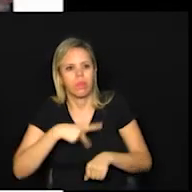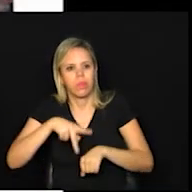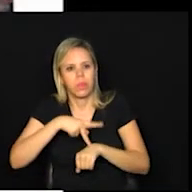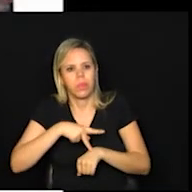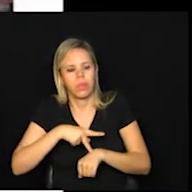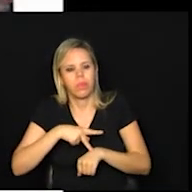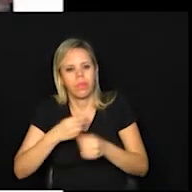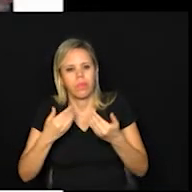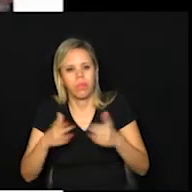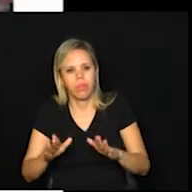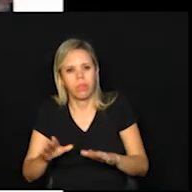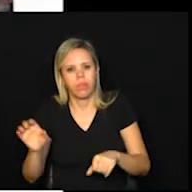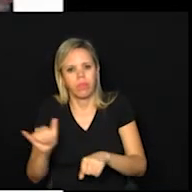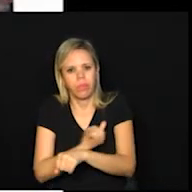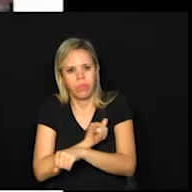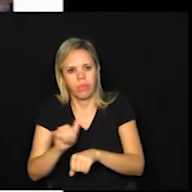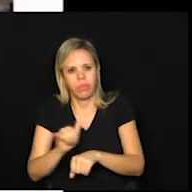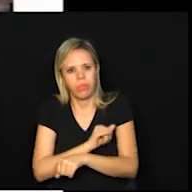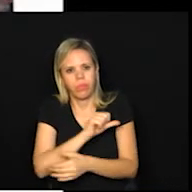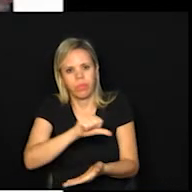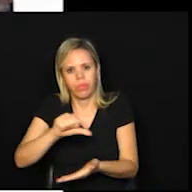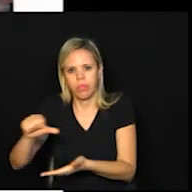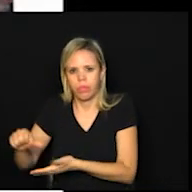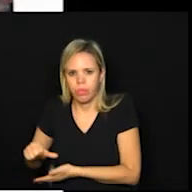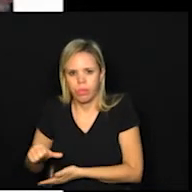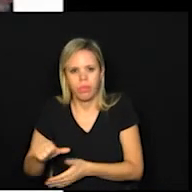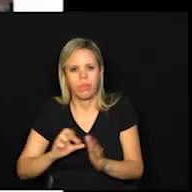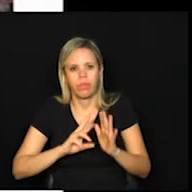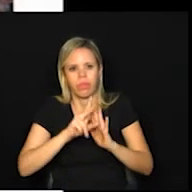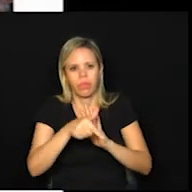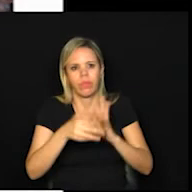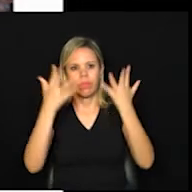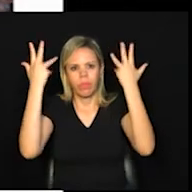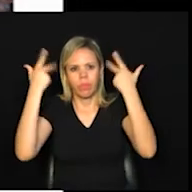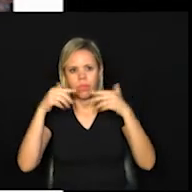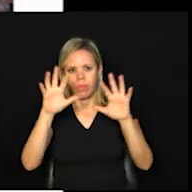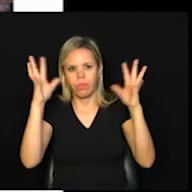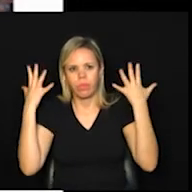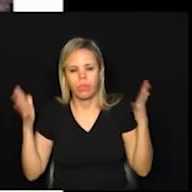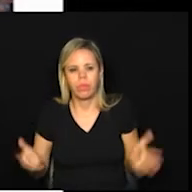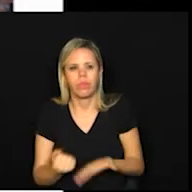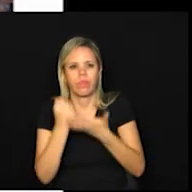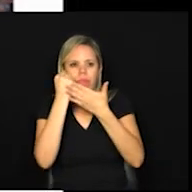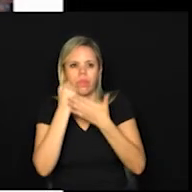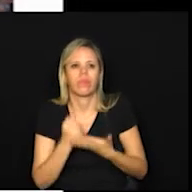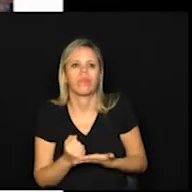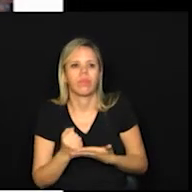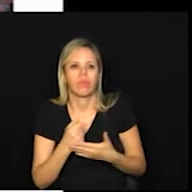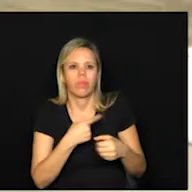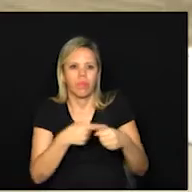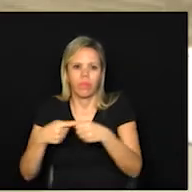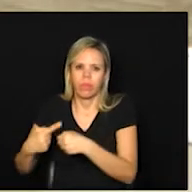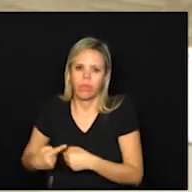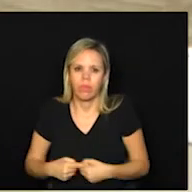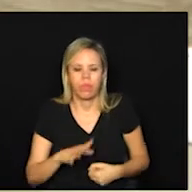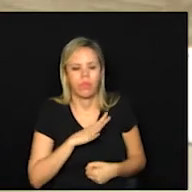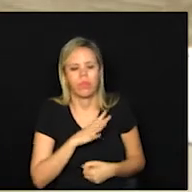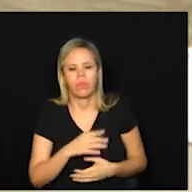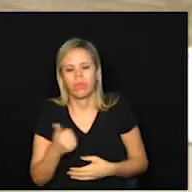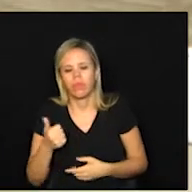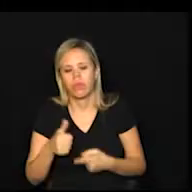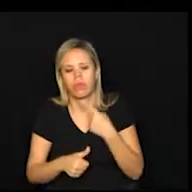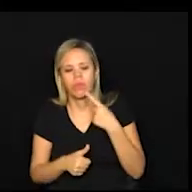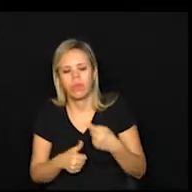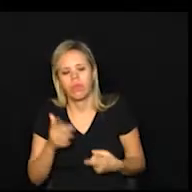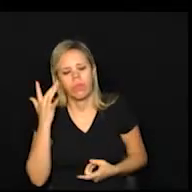país a lançar uma estratégia regional para a biodiversidade de forma colaborativa entre os municípios.